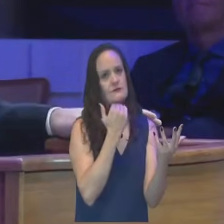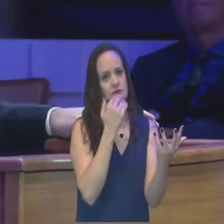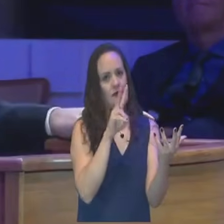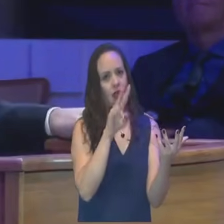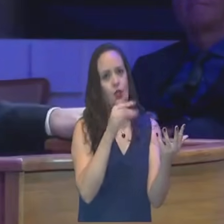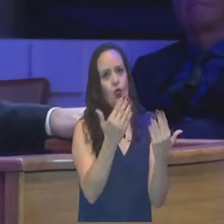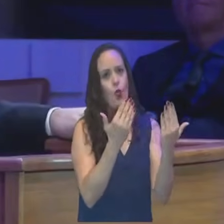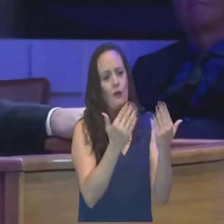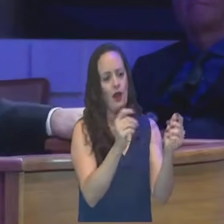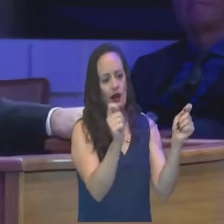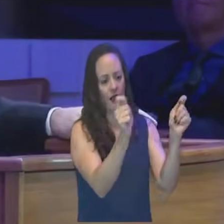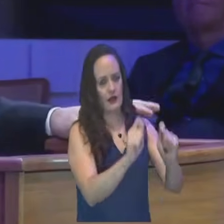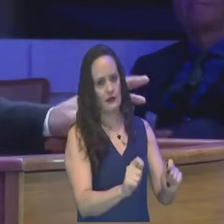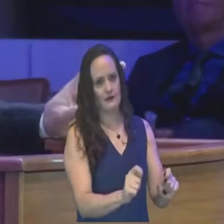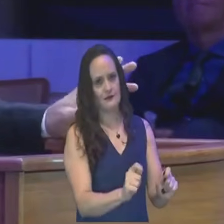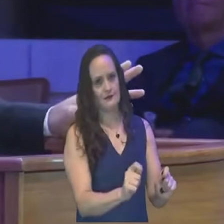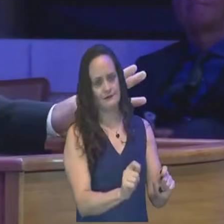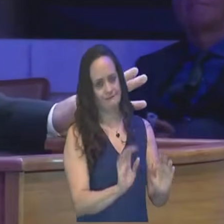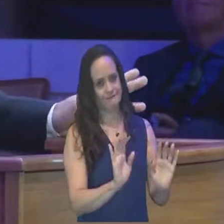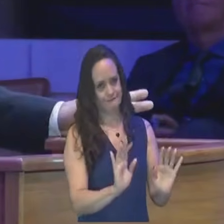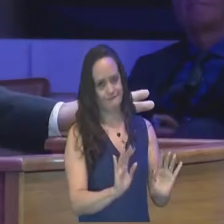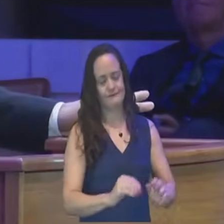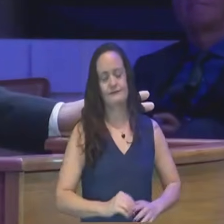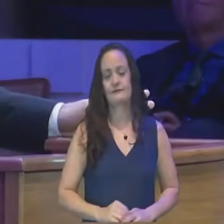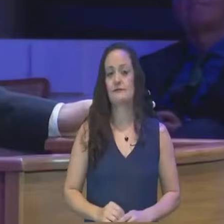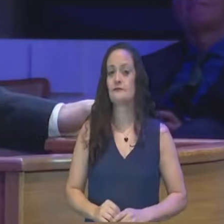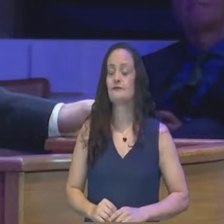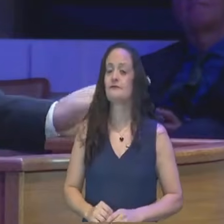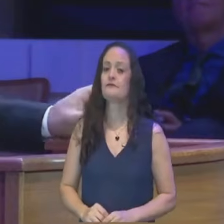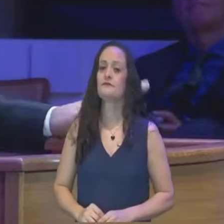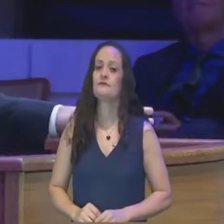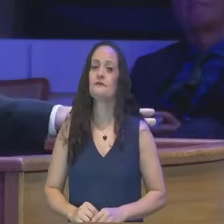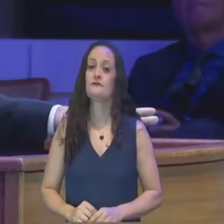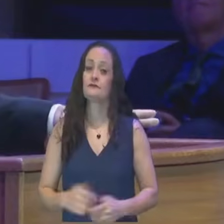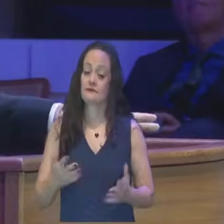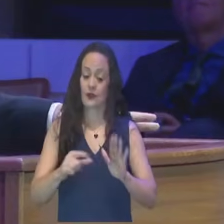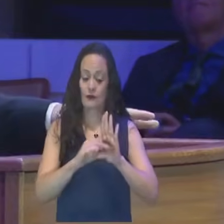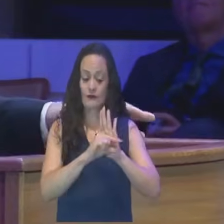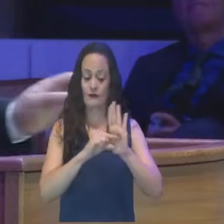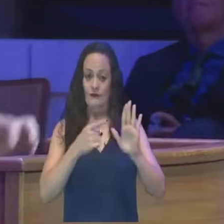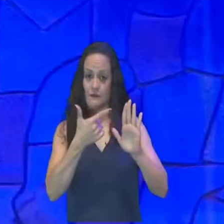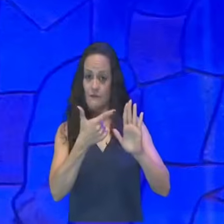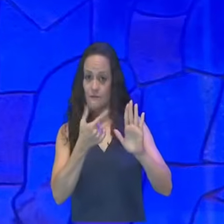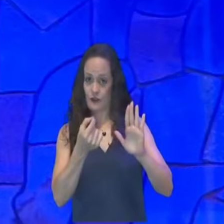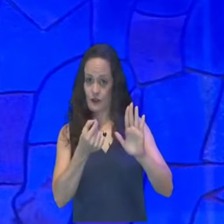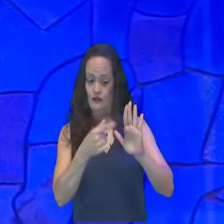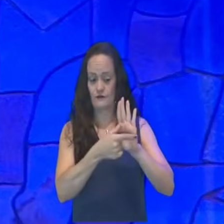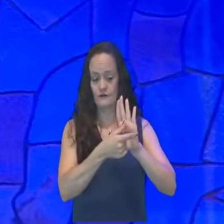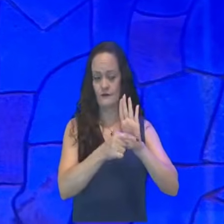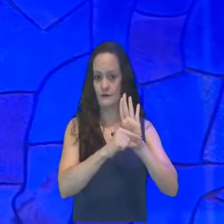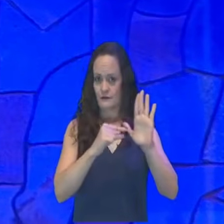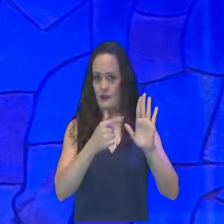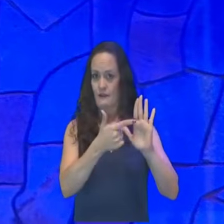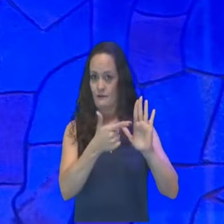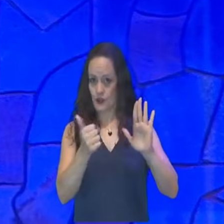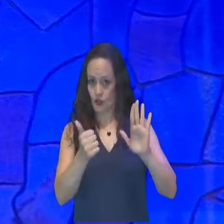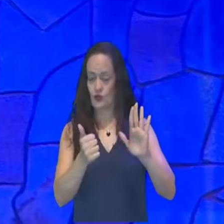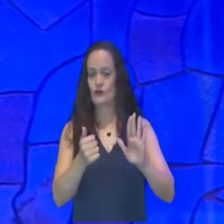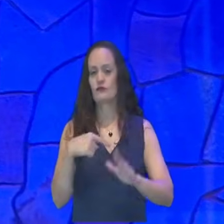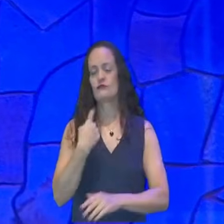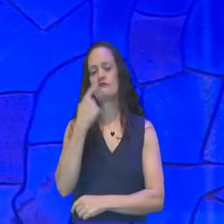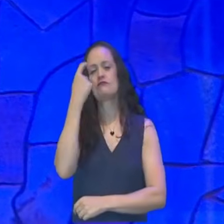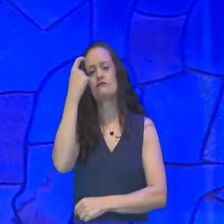problema. E em contrapartida disso, meus irmãos, nos versículos 20 e 21, nós vemos